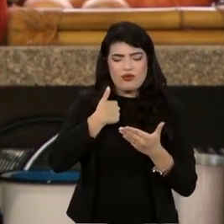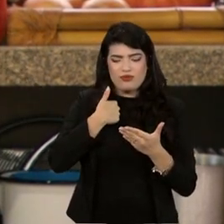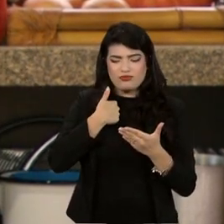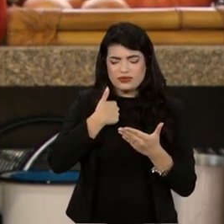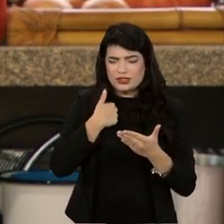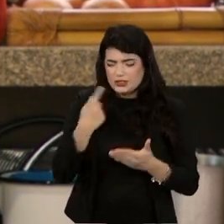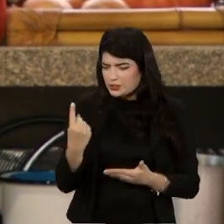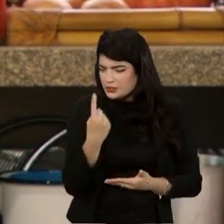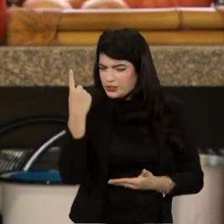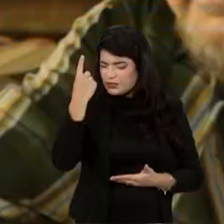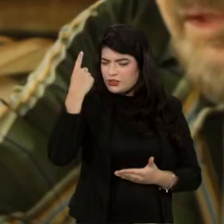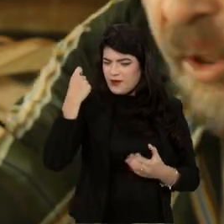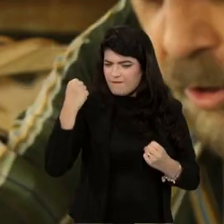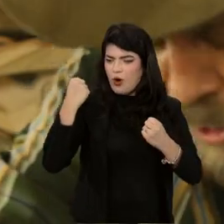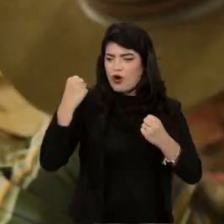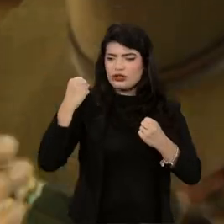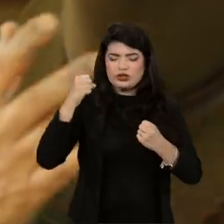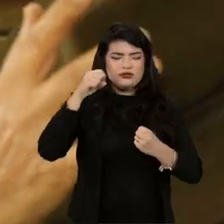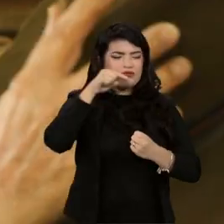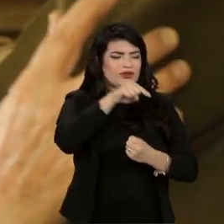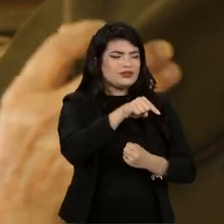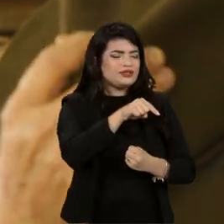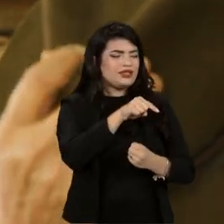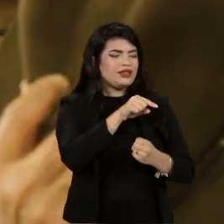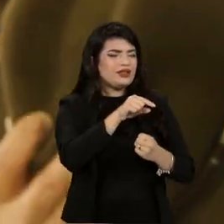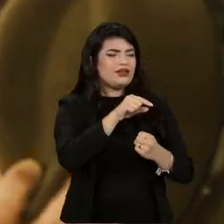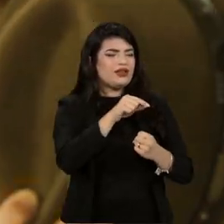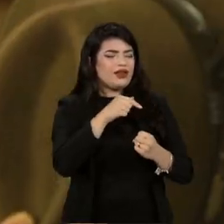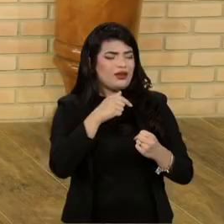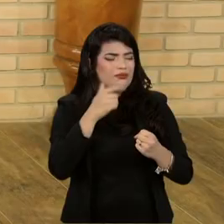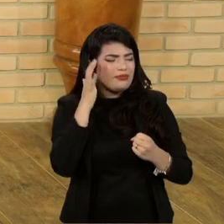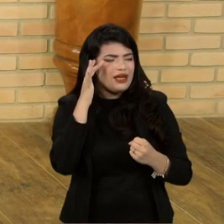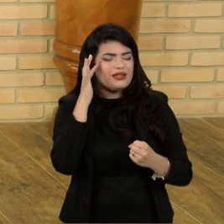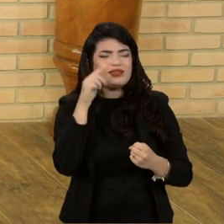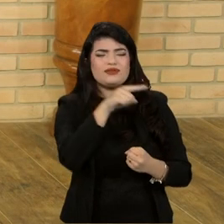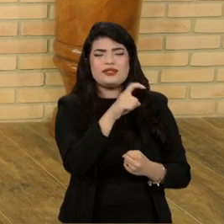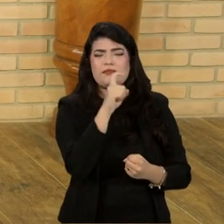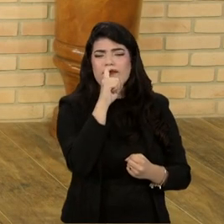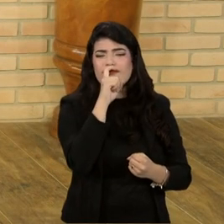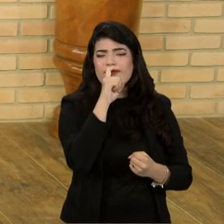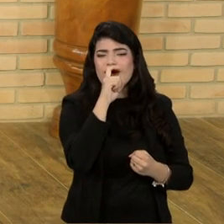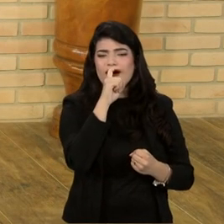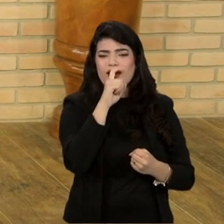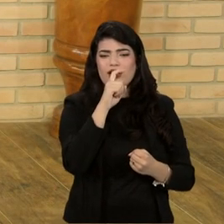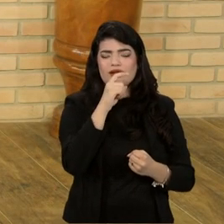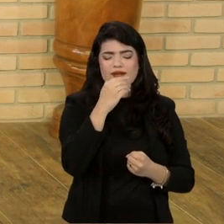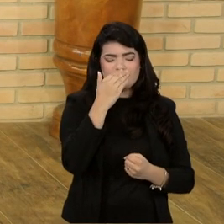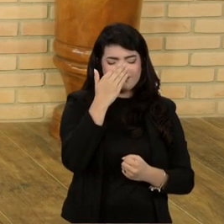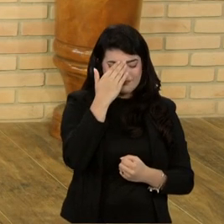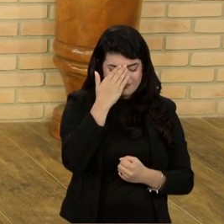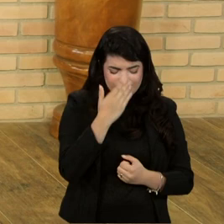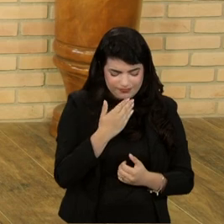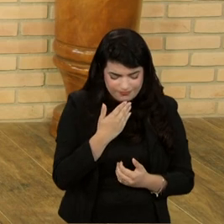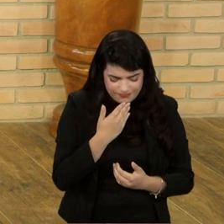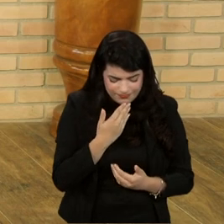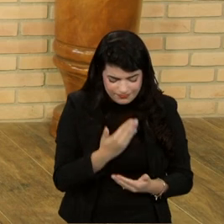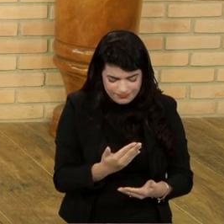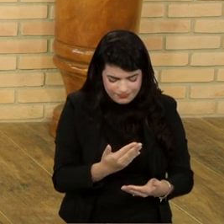o pequenino. Hoje sou eu que me inclino. Papai, a bênção, papai.